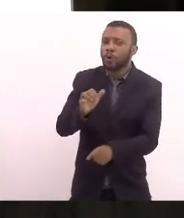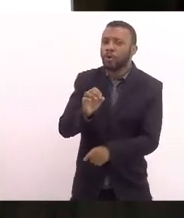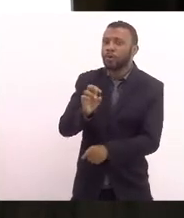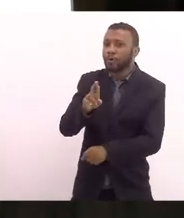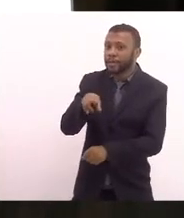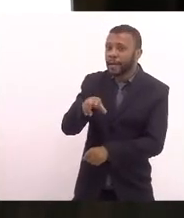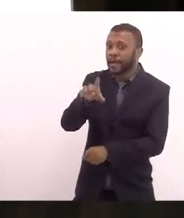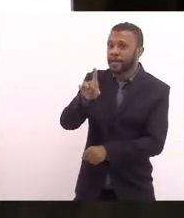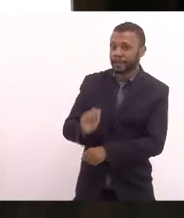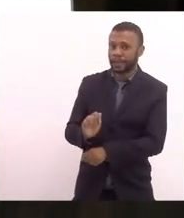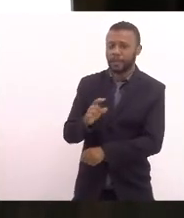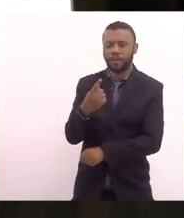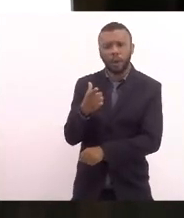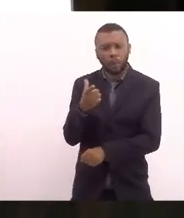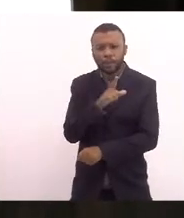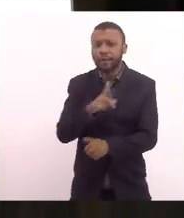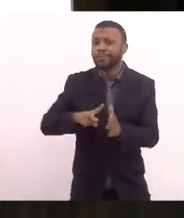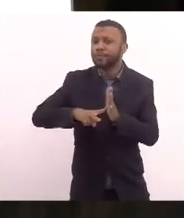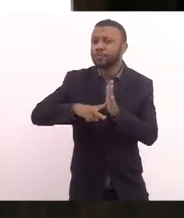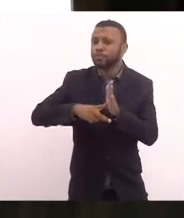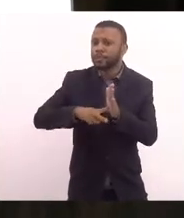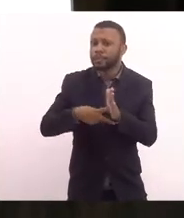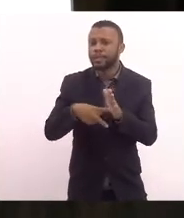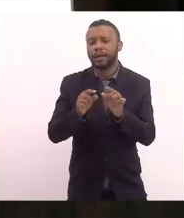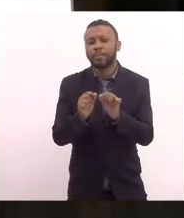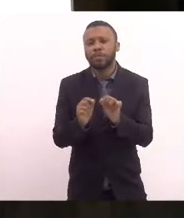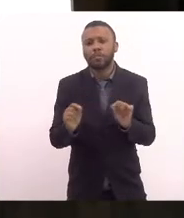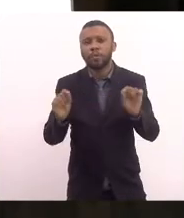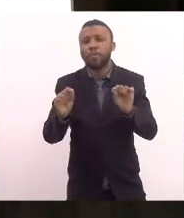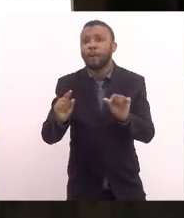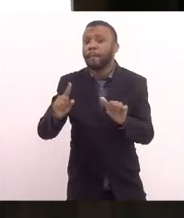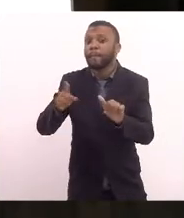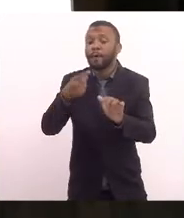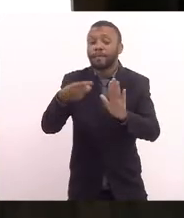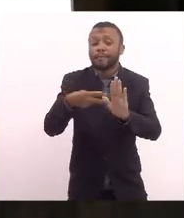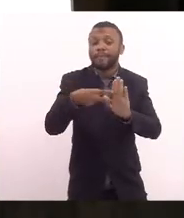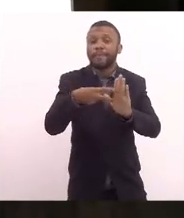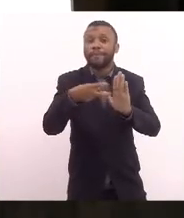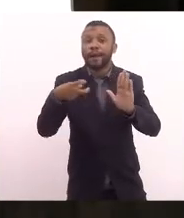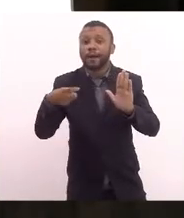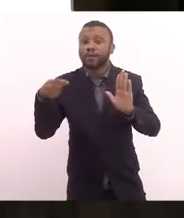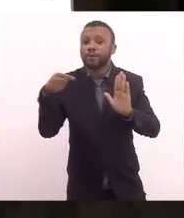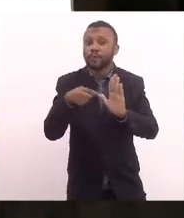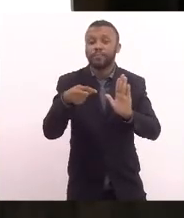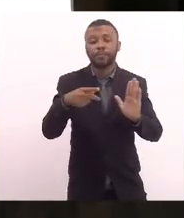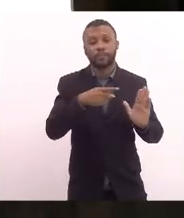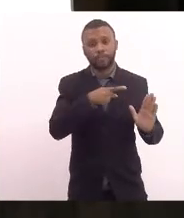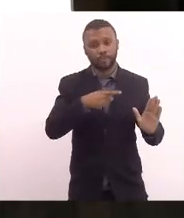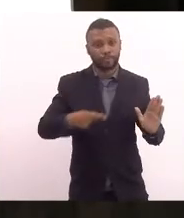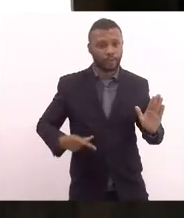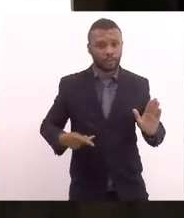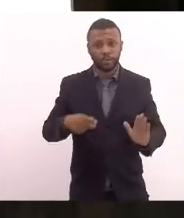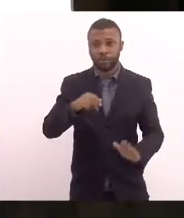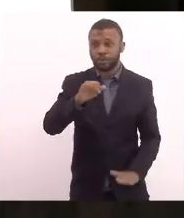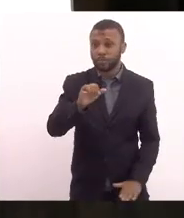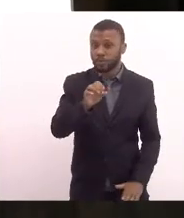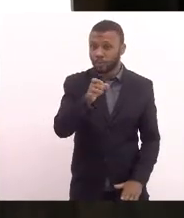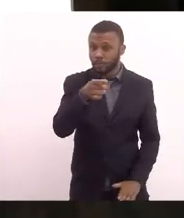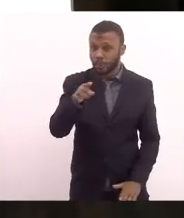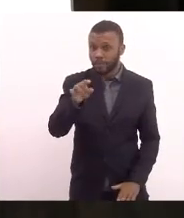do sindicato, o primeiro veto do presidente João